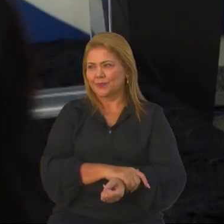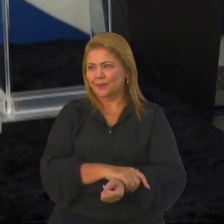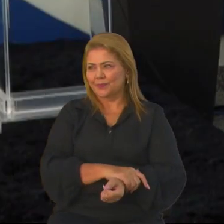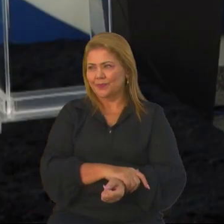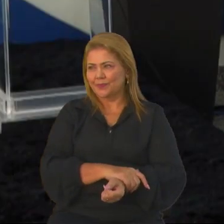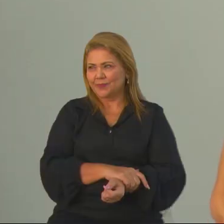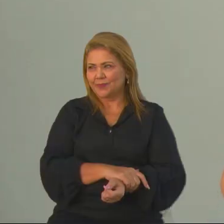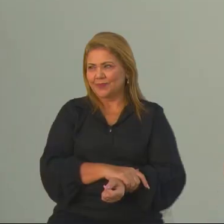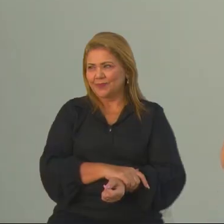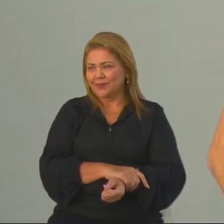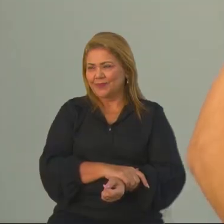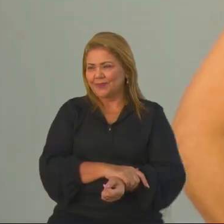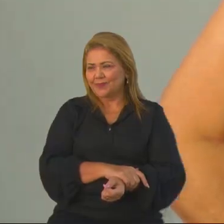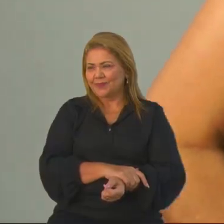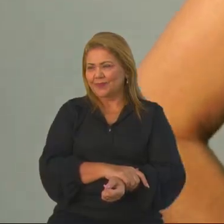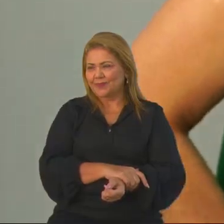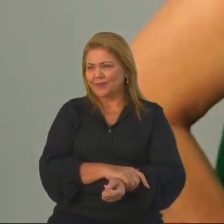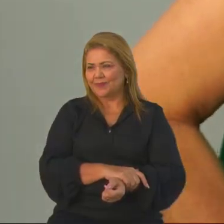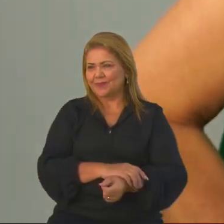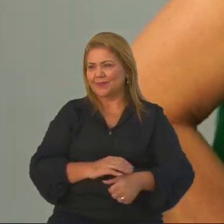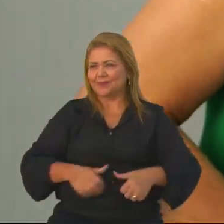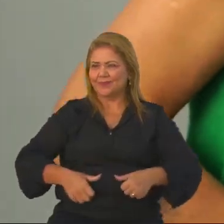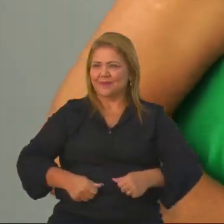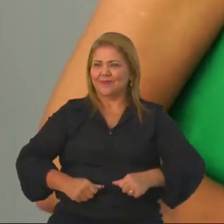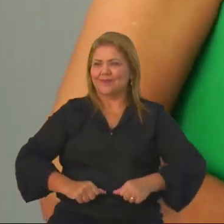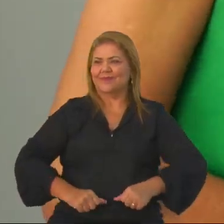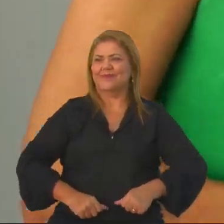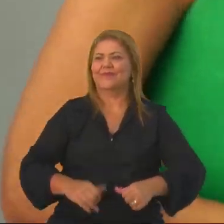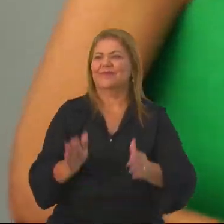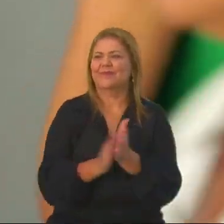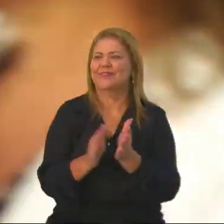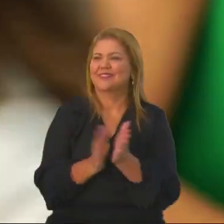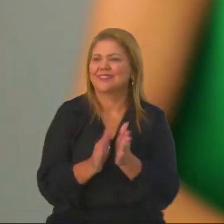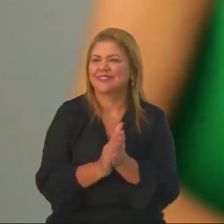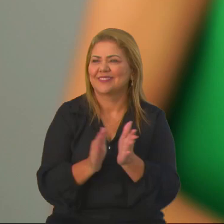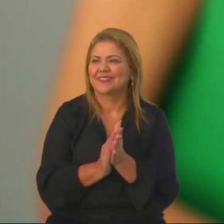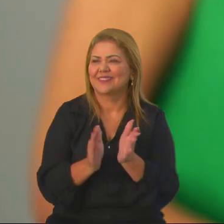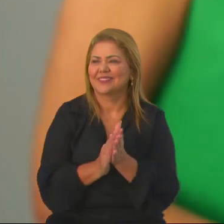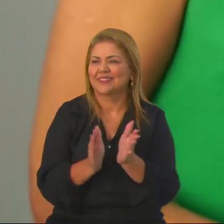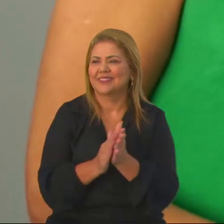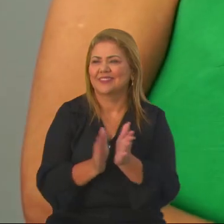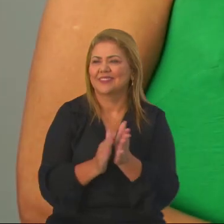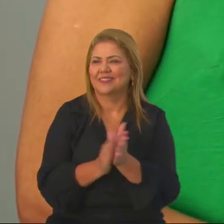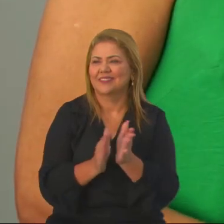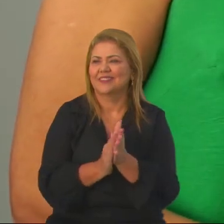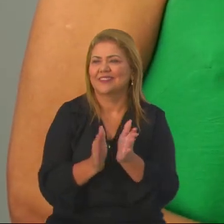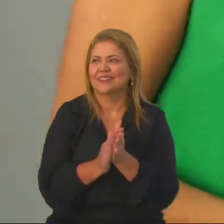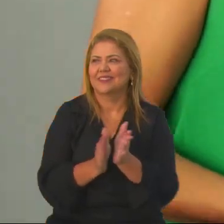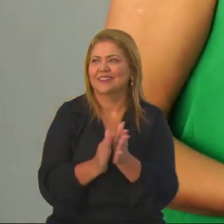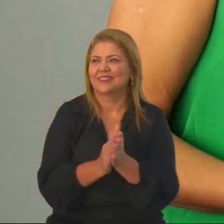Ai, muito obrigada. Foi excelente. Muito obrigada.